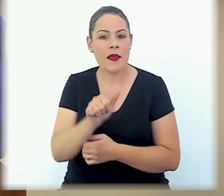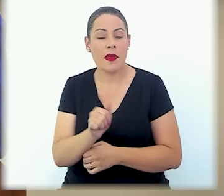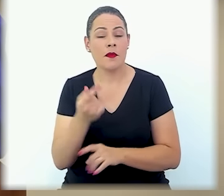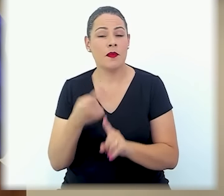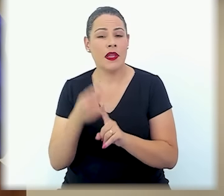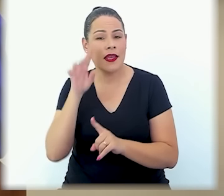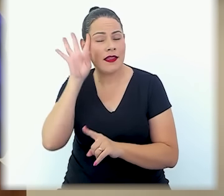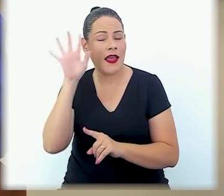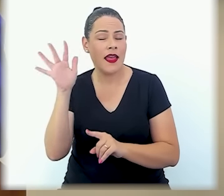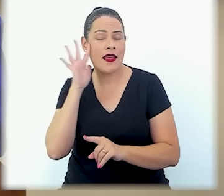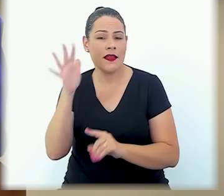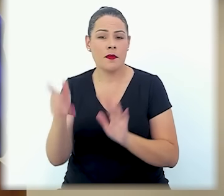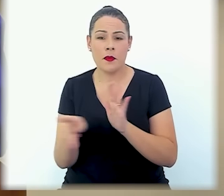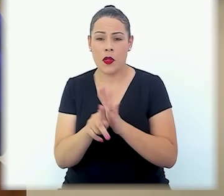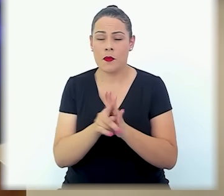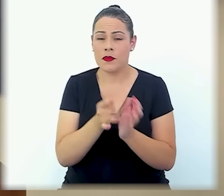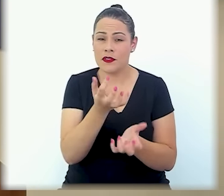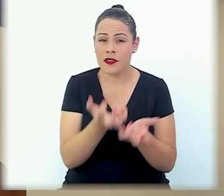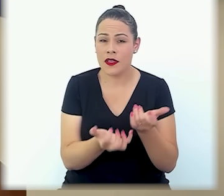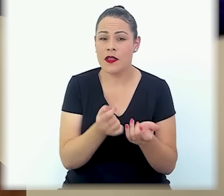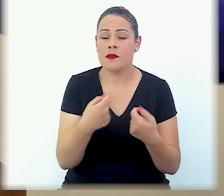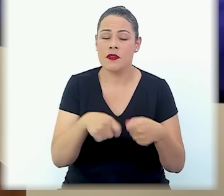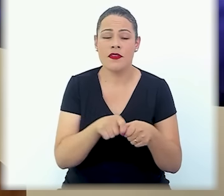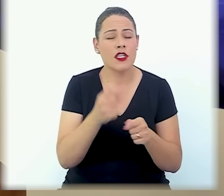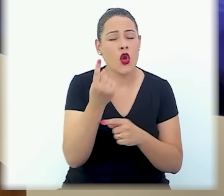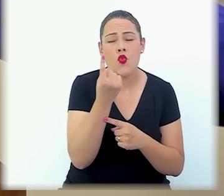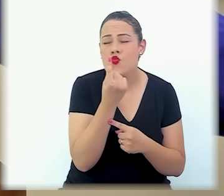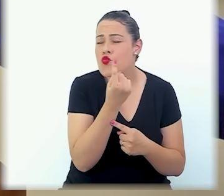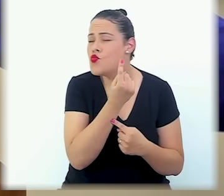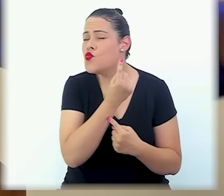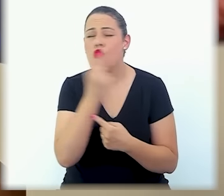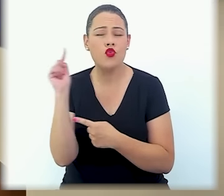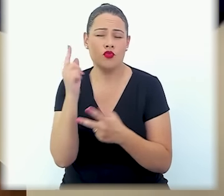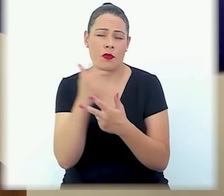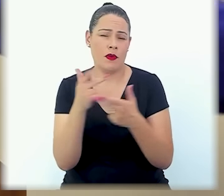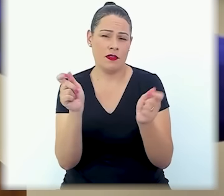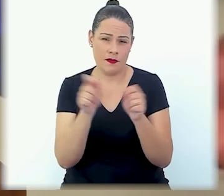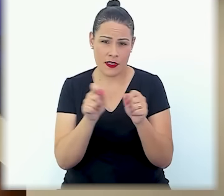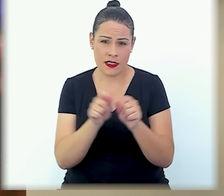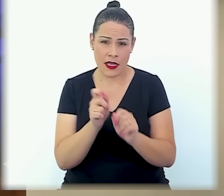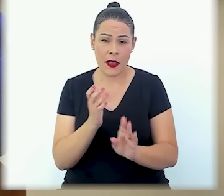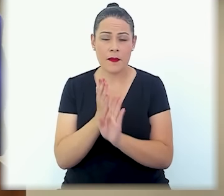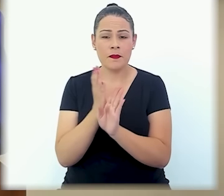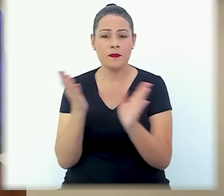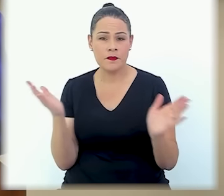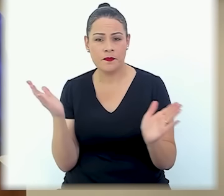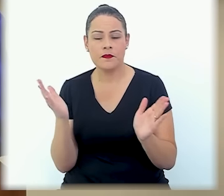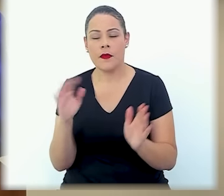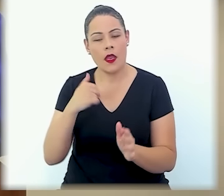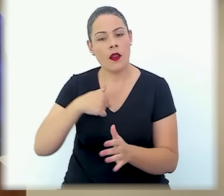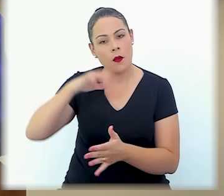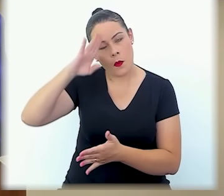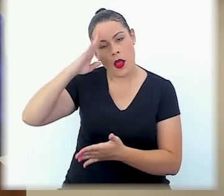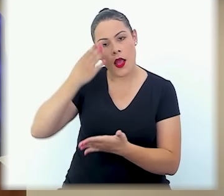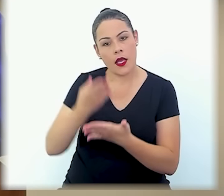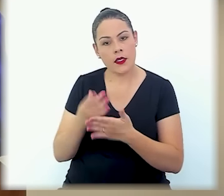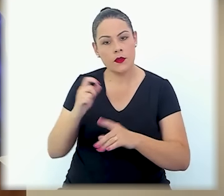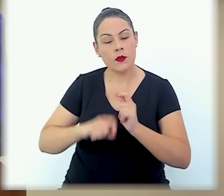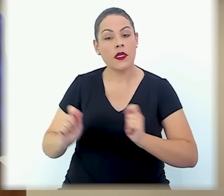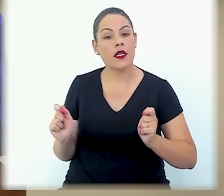questão da incineração, com a própria política diz, ela tem que ser o último fator. Então, eu acredito